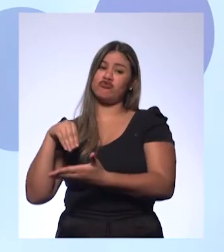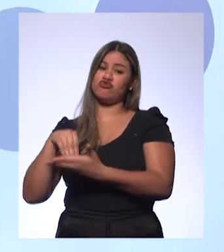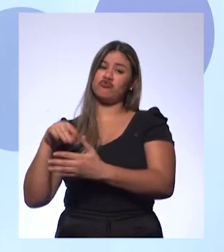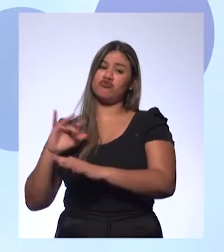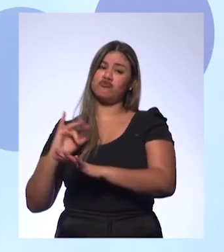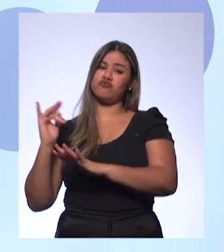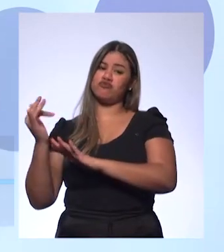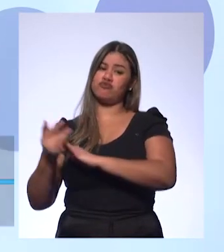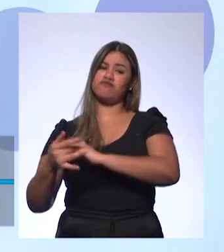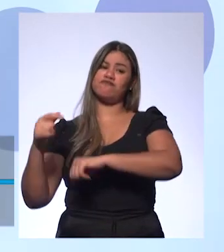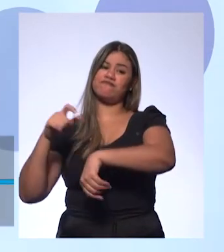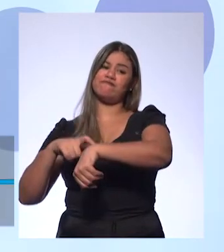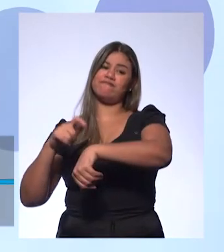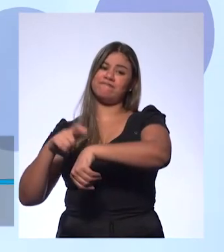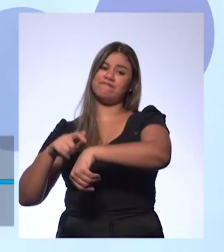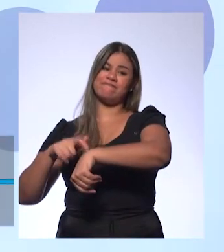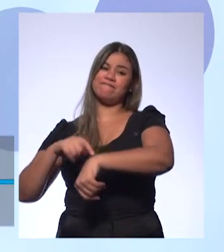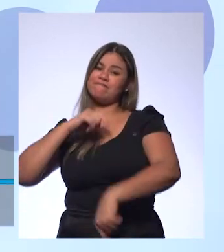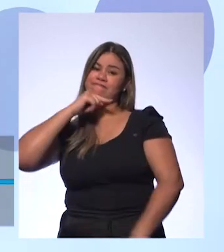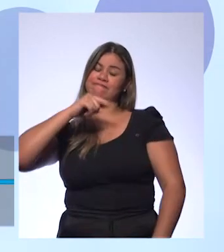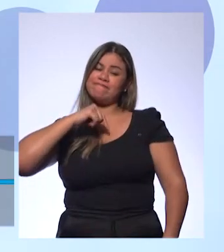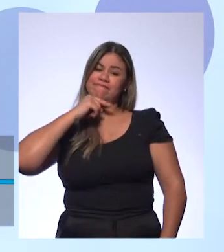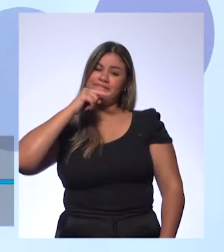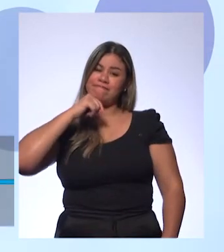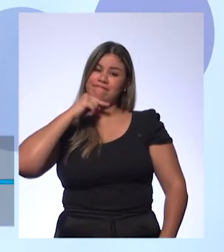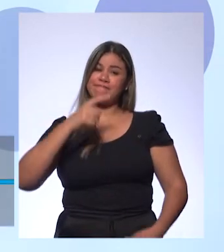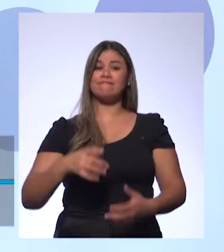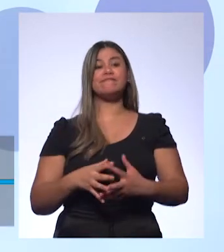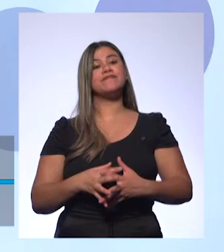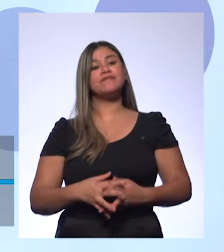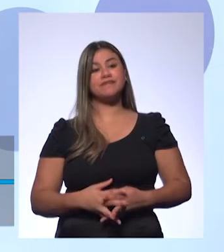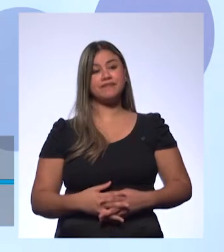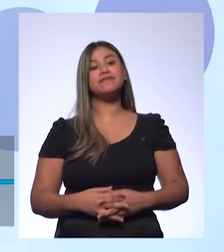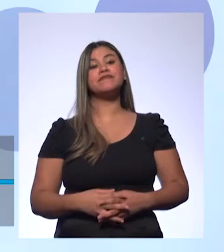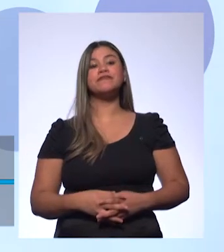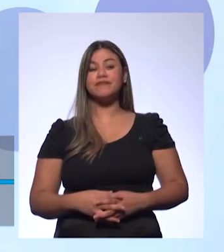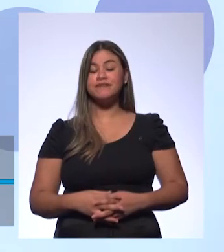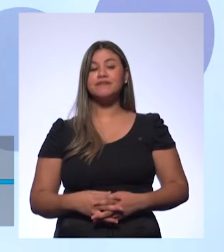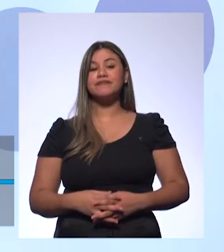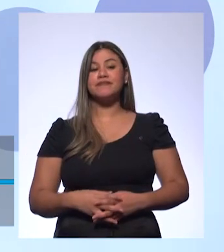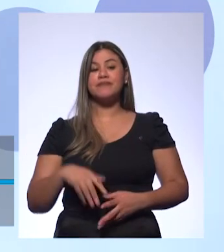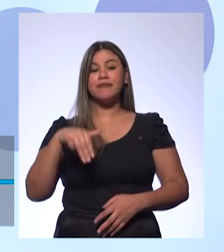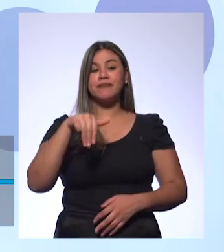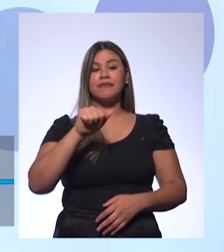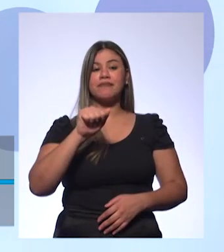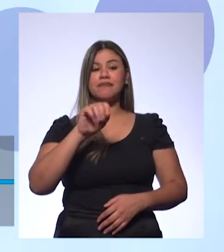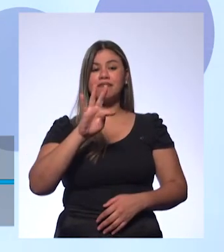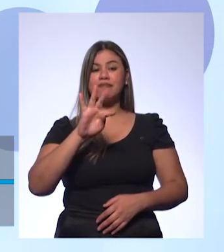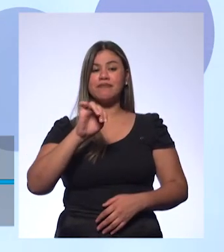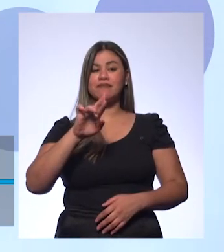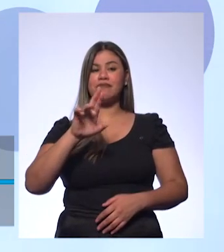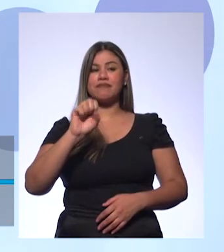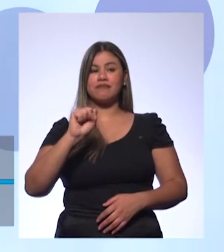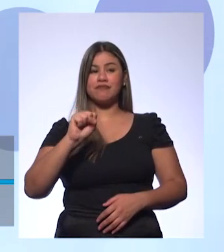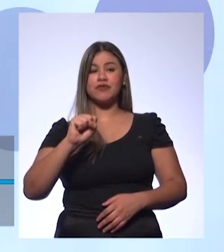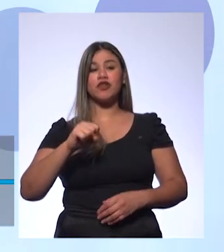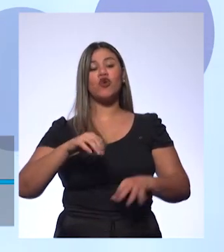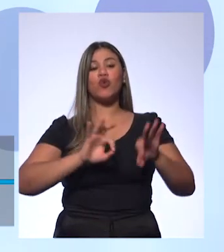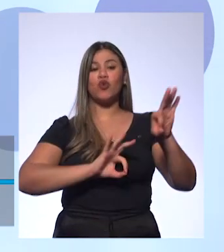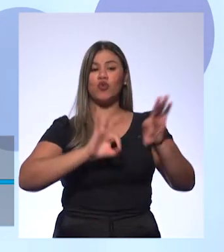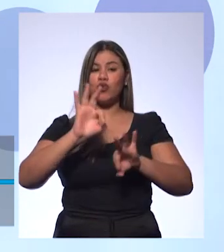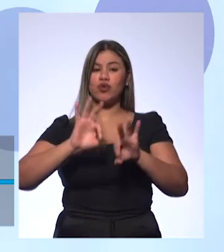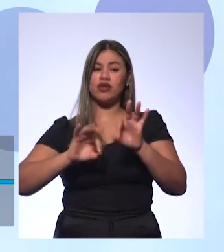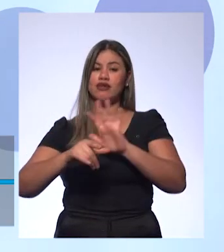faltado tempo para essa atividade que ela queria, que não deu certo. O Matheus falou que ela não estabeleceu um